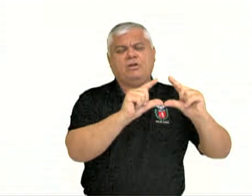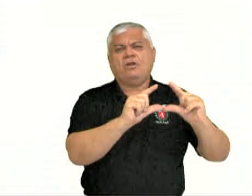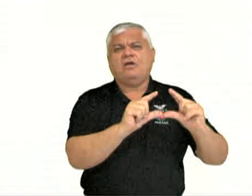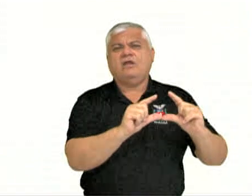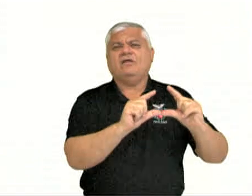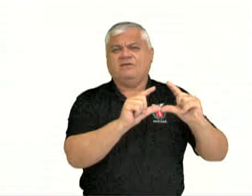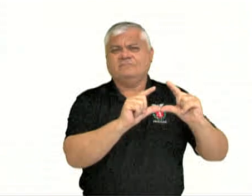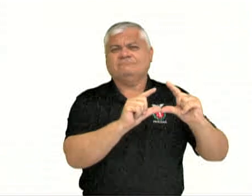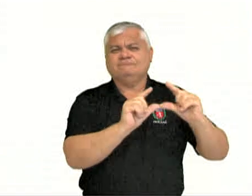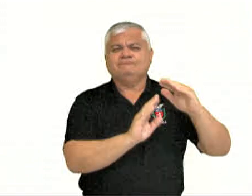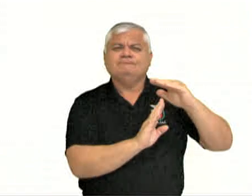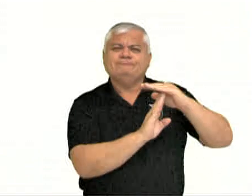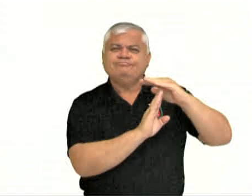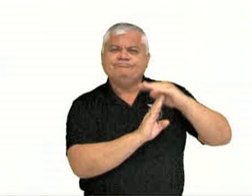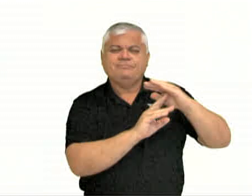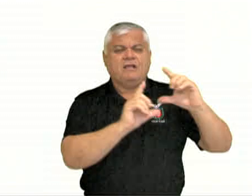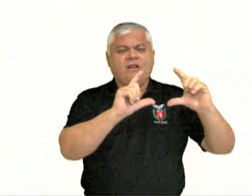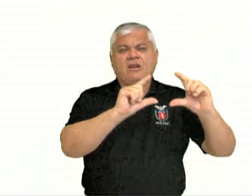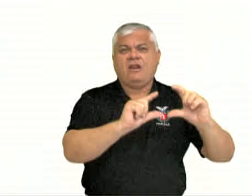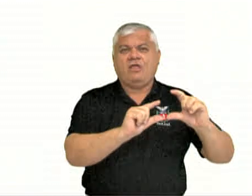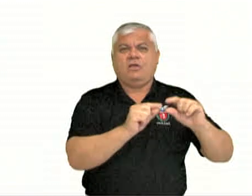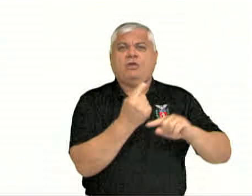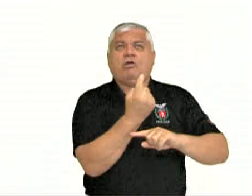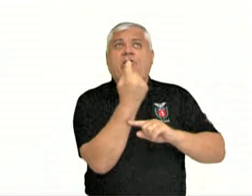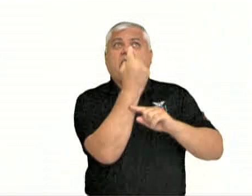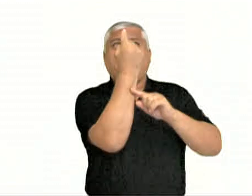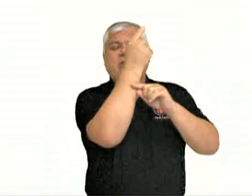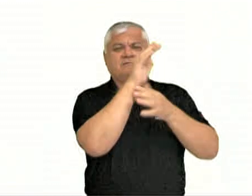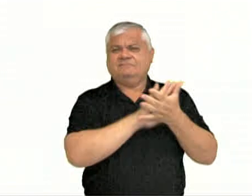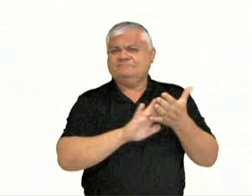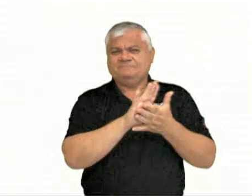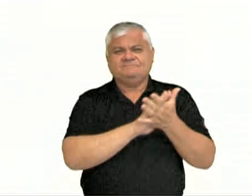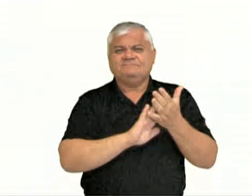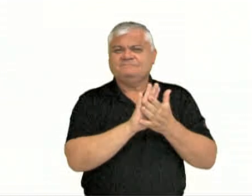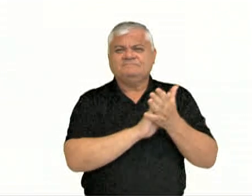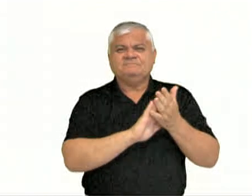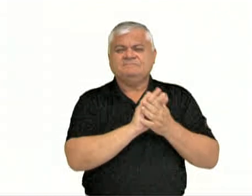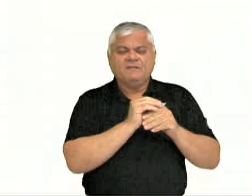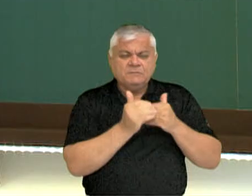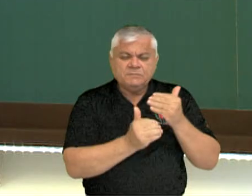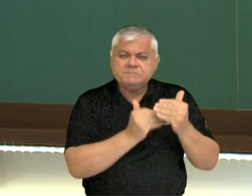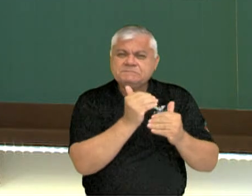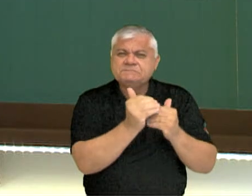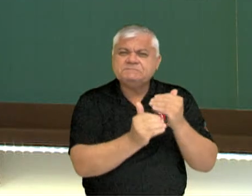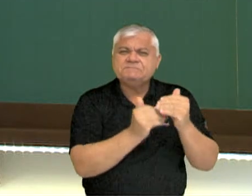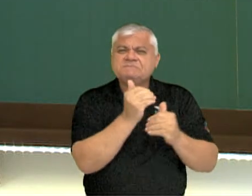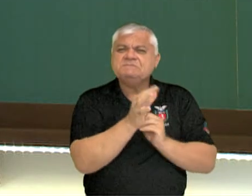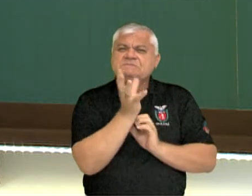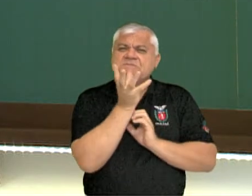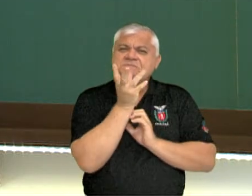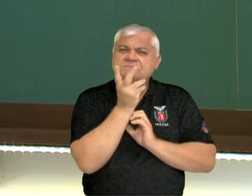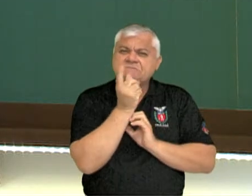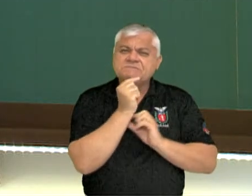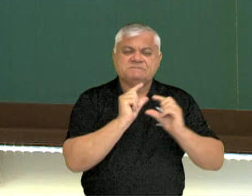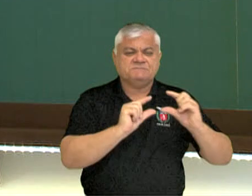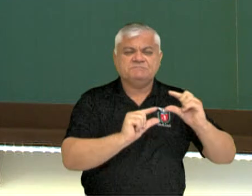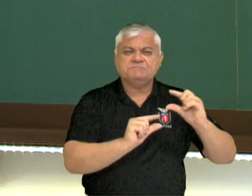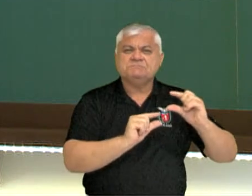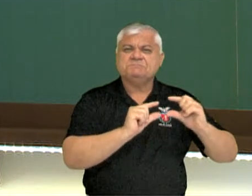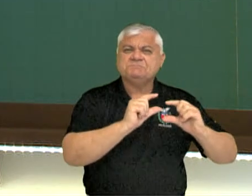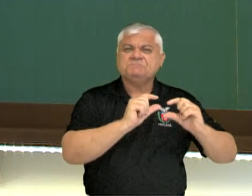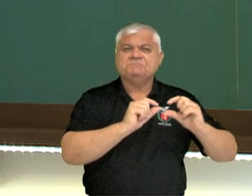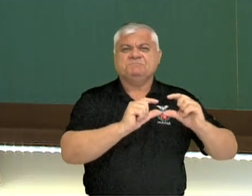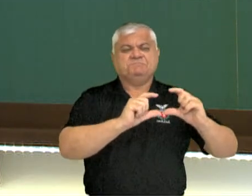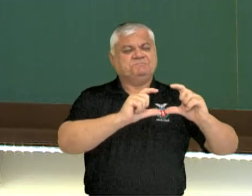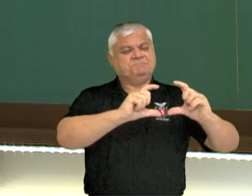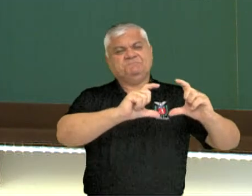pouquinho restrito, né? Que seja um pouquinho... o desenvolvimento dela é muito menor do que as plantas